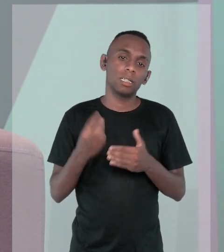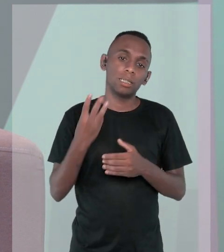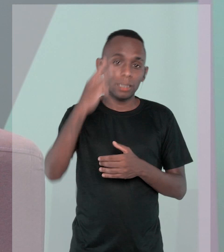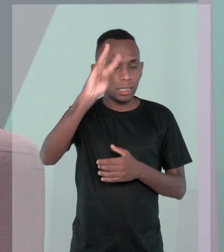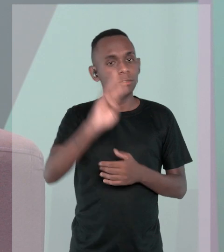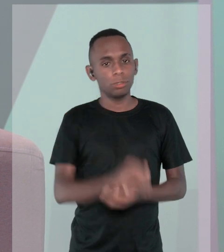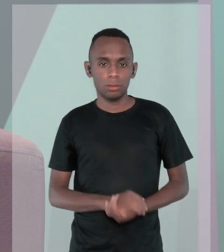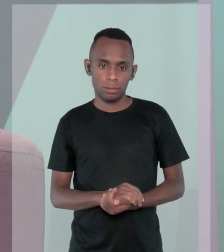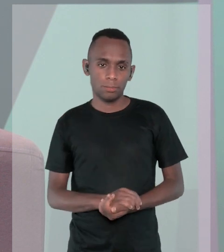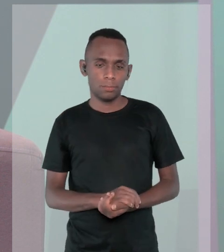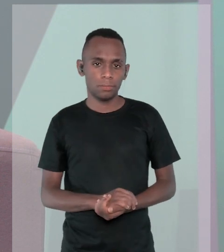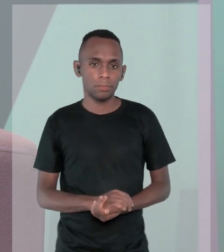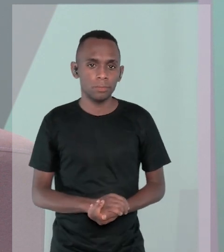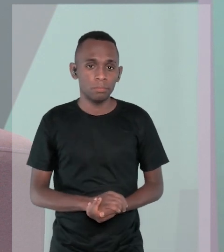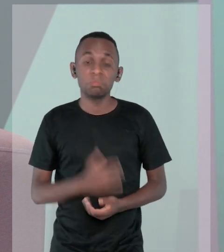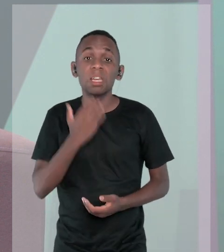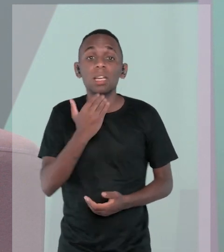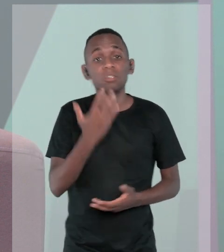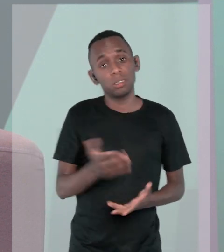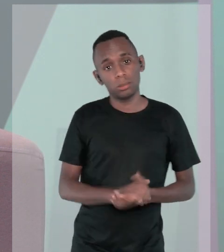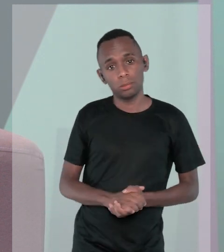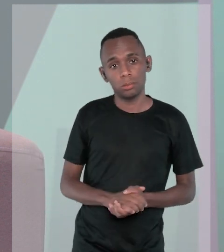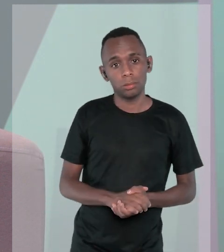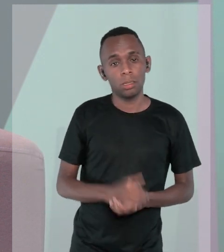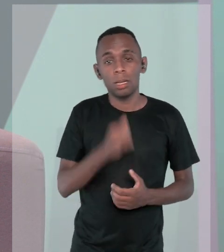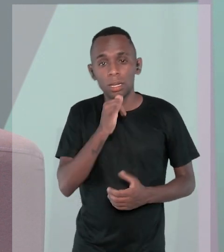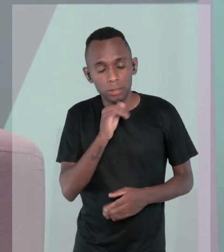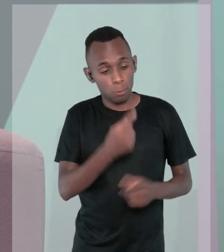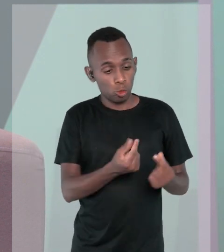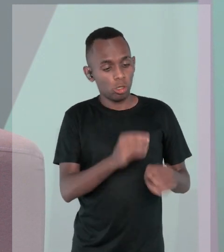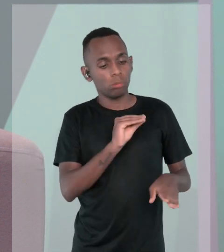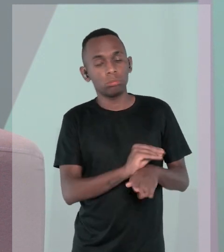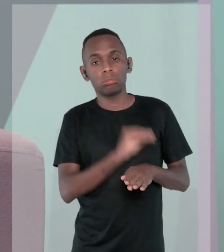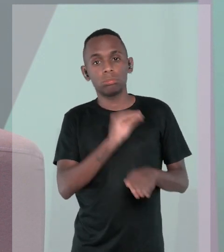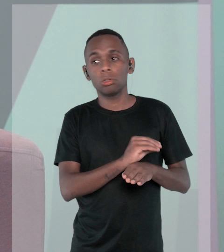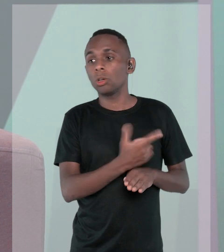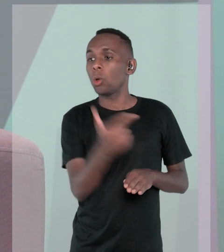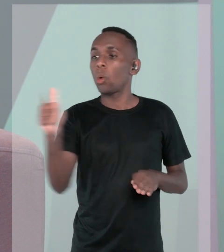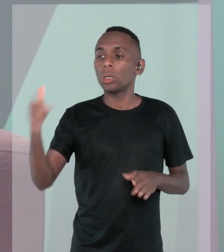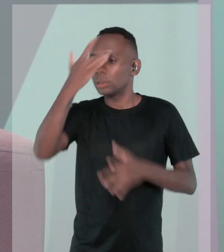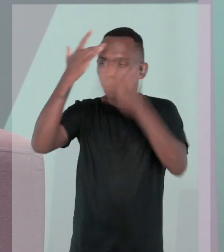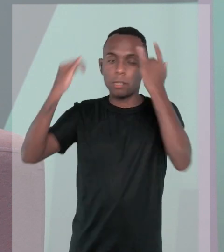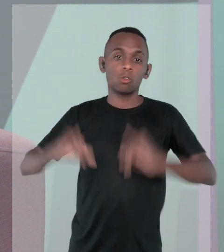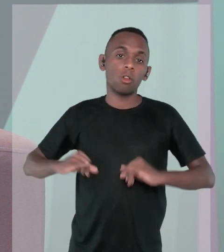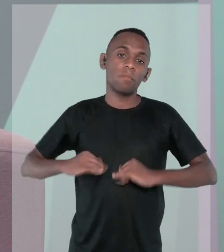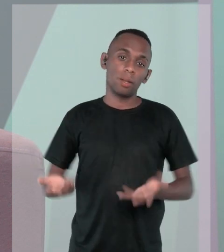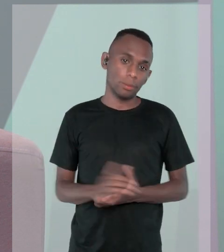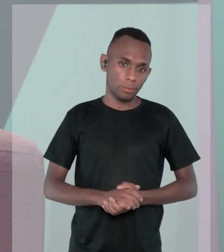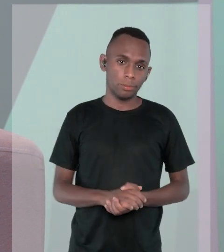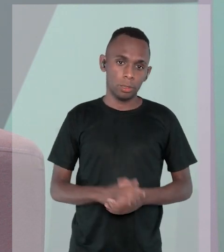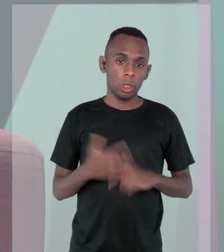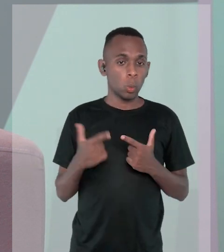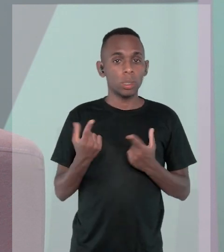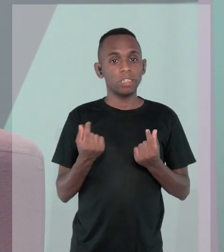3 dias. O que adianta? O cofre protegido e todo mundo exposto. Você não